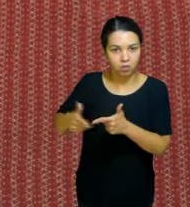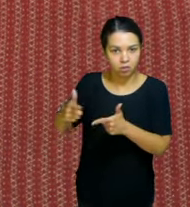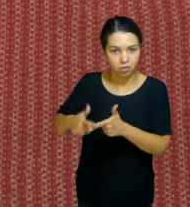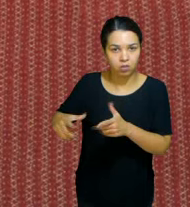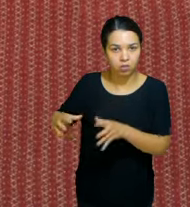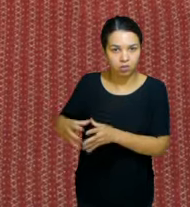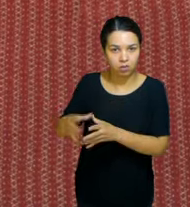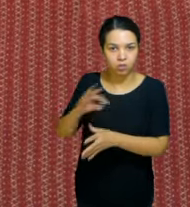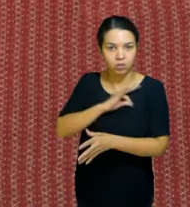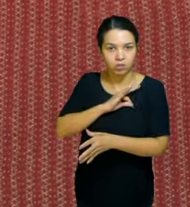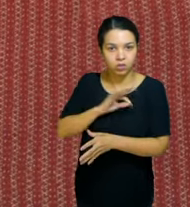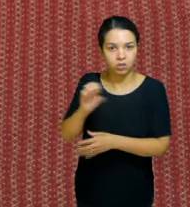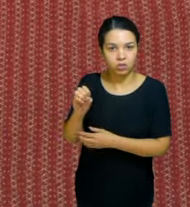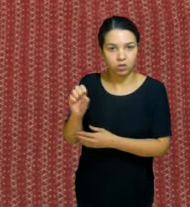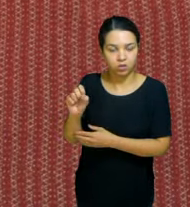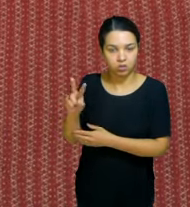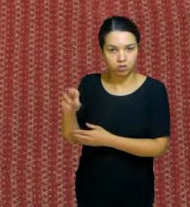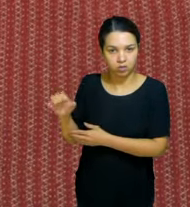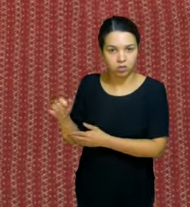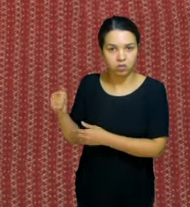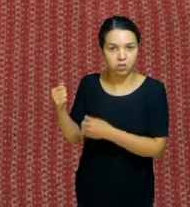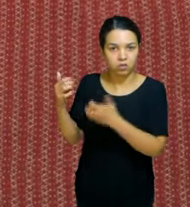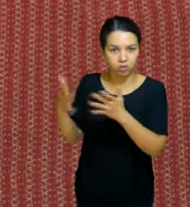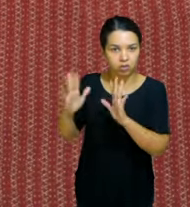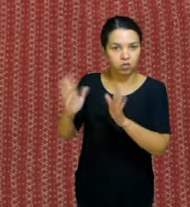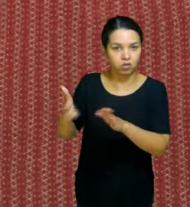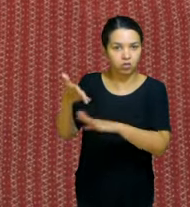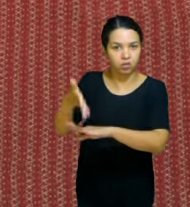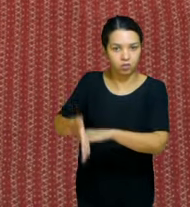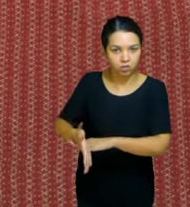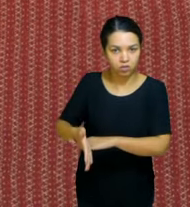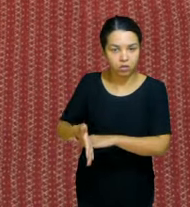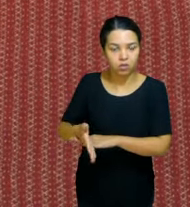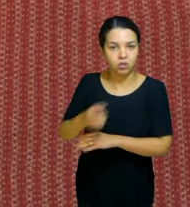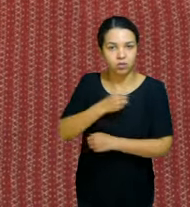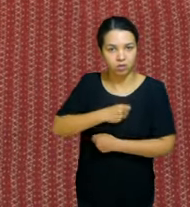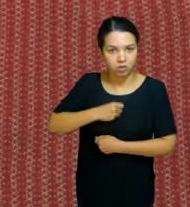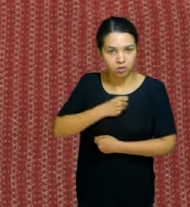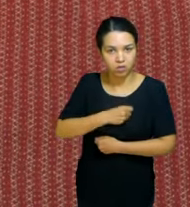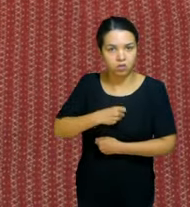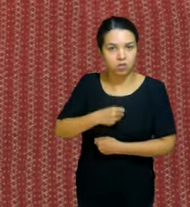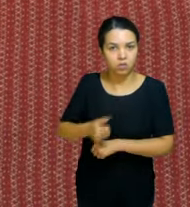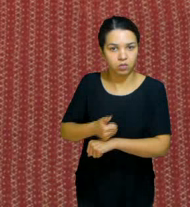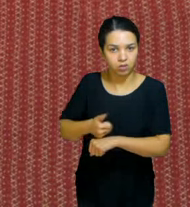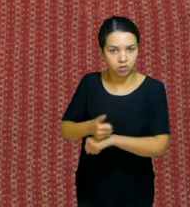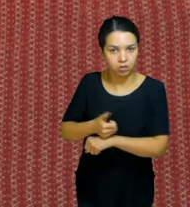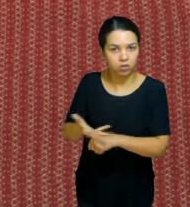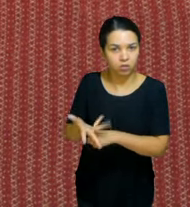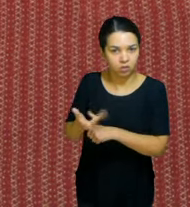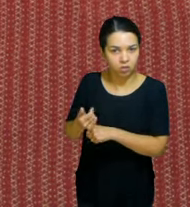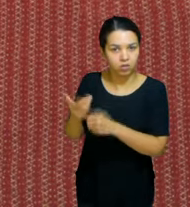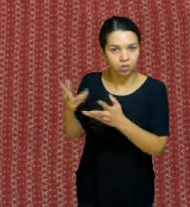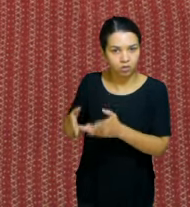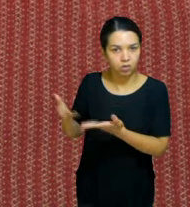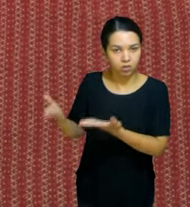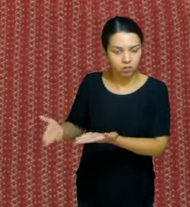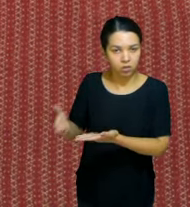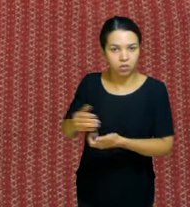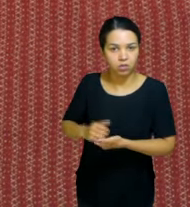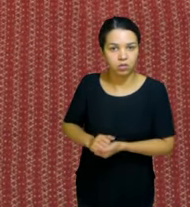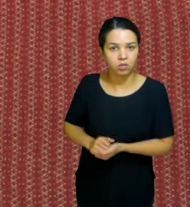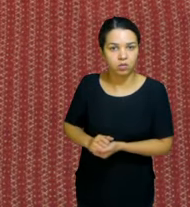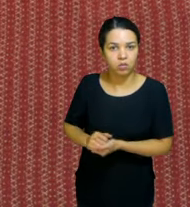está aqui o Oswaldo, uma referência, já esteve lá, faz muita falta profissionais tão qualificados como ele. Ela, por erosão desse